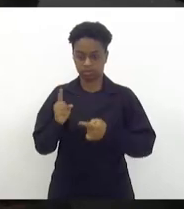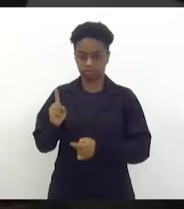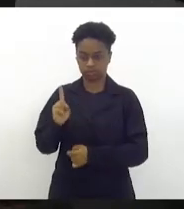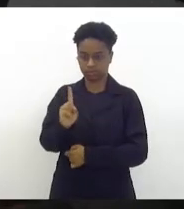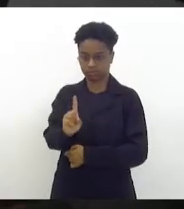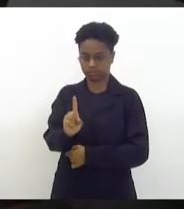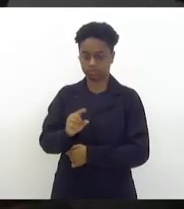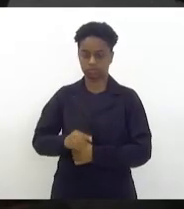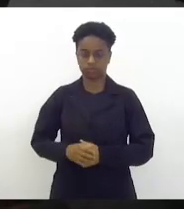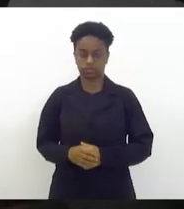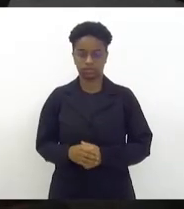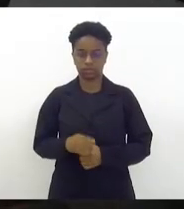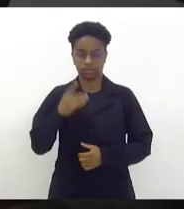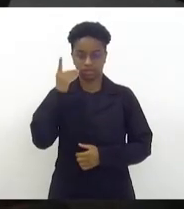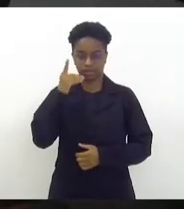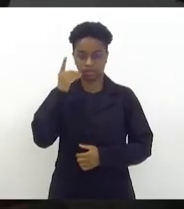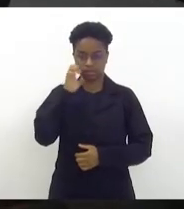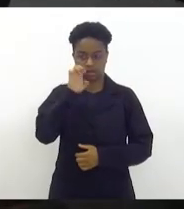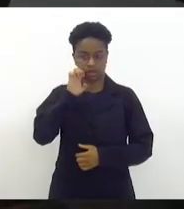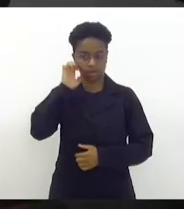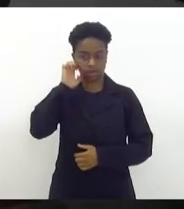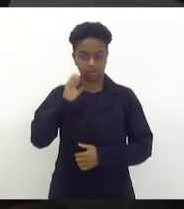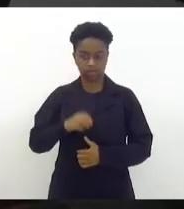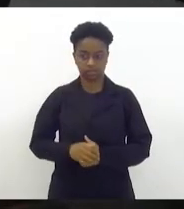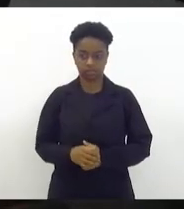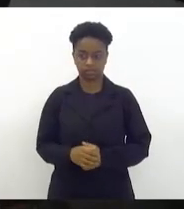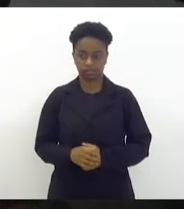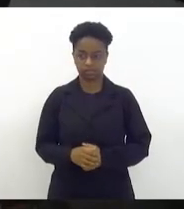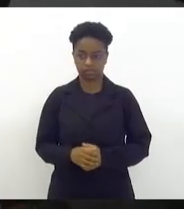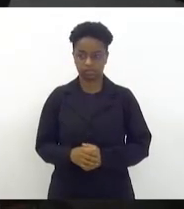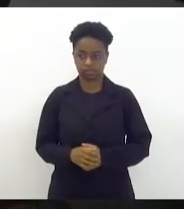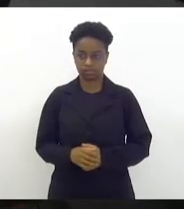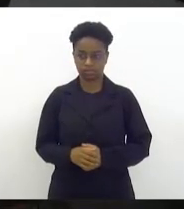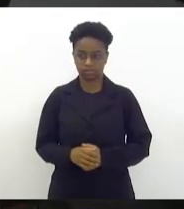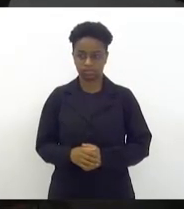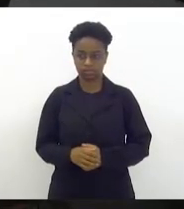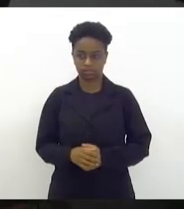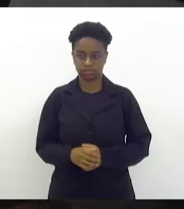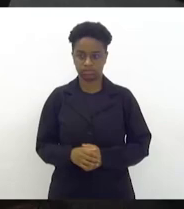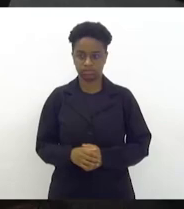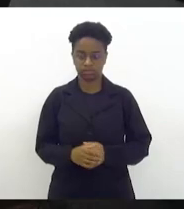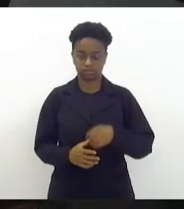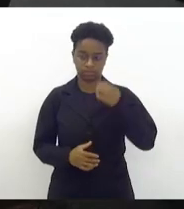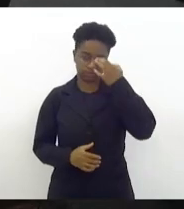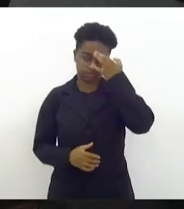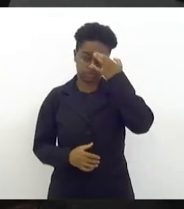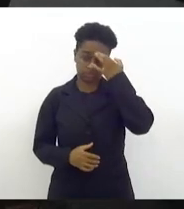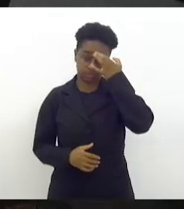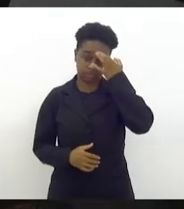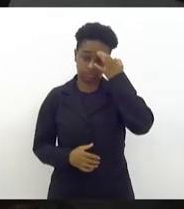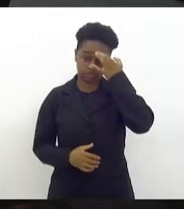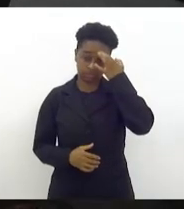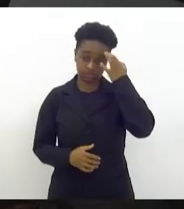presidenta. Deputada. Élica vai usar. Élica para discutir.